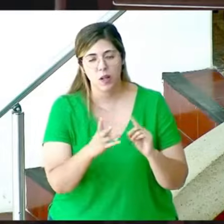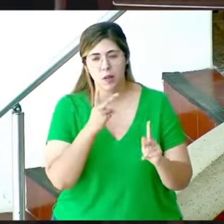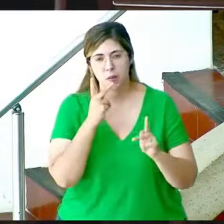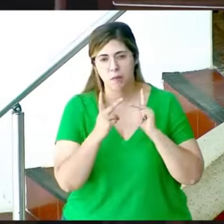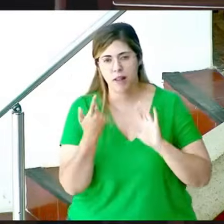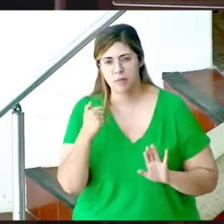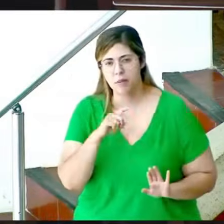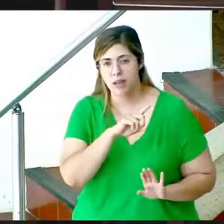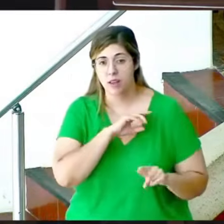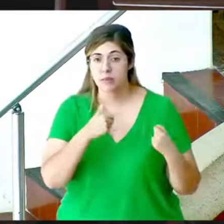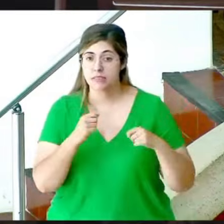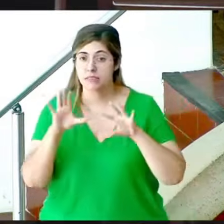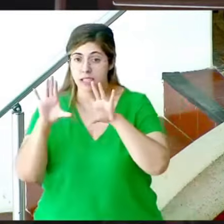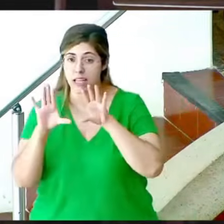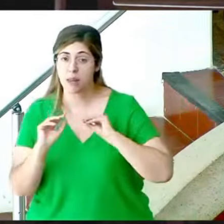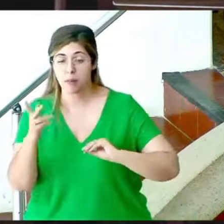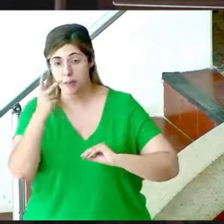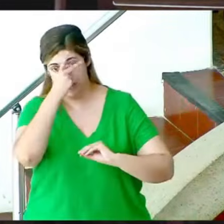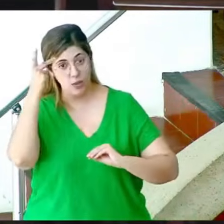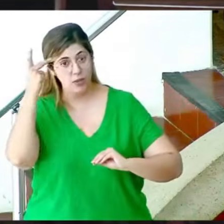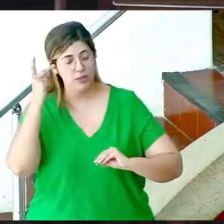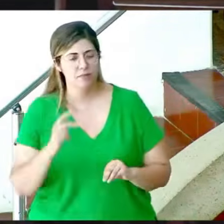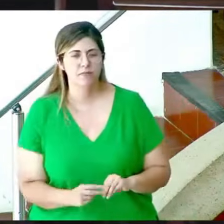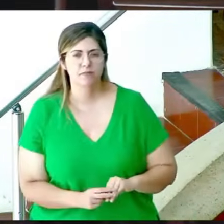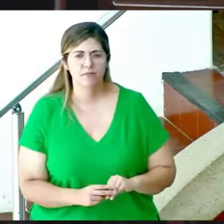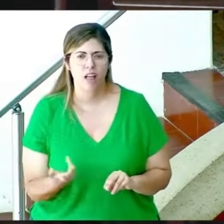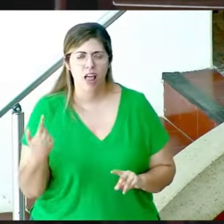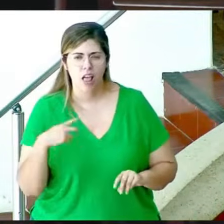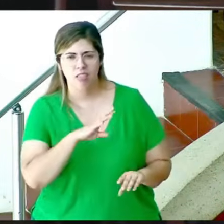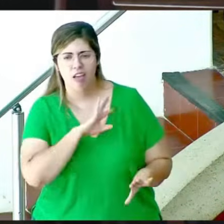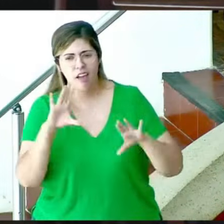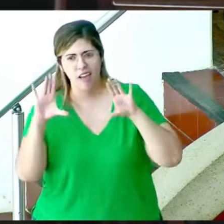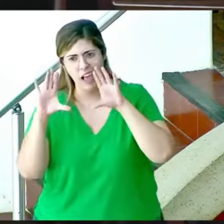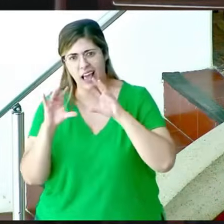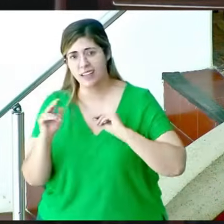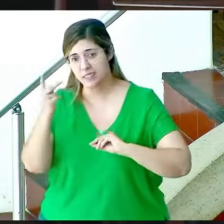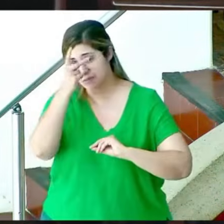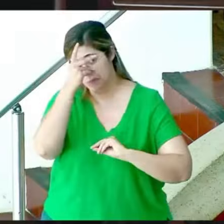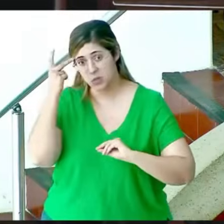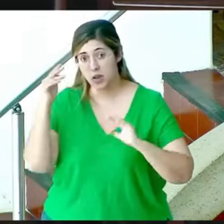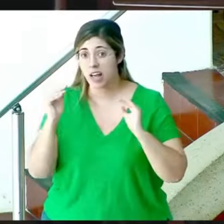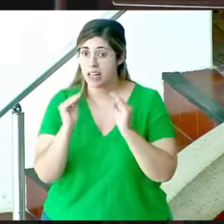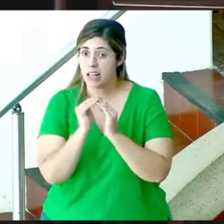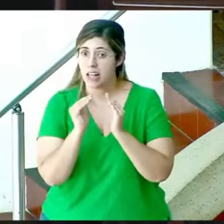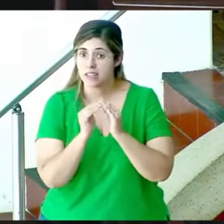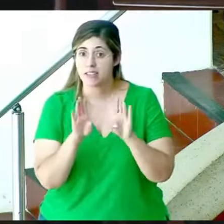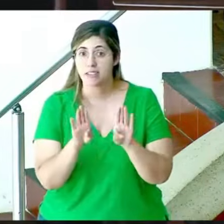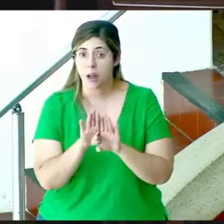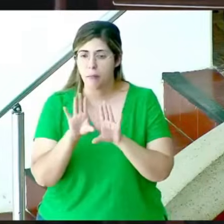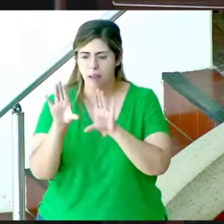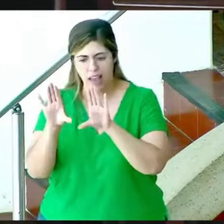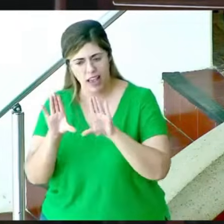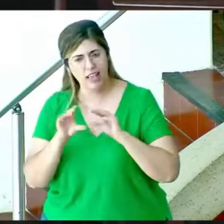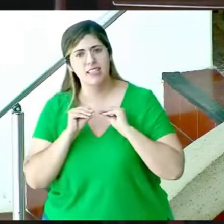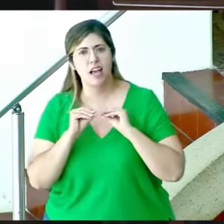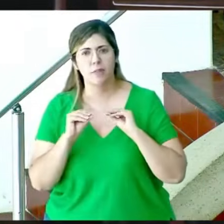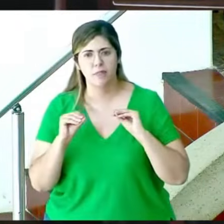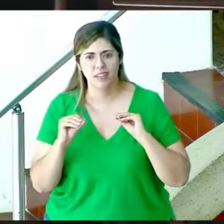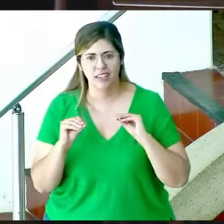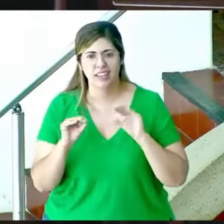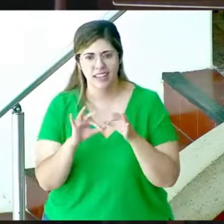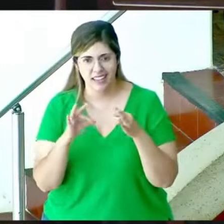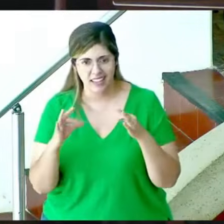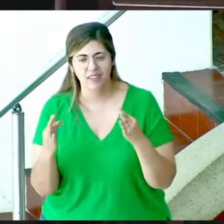muito transparente? Quando se é hospitaleiro em casa, se é hospitaleiro na igreja. Quando não se é hospitaleiro em casa,